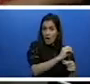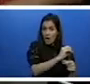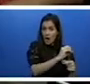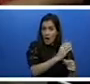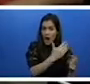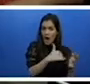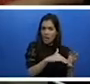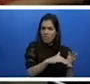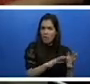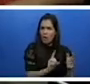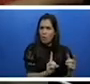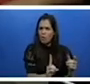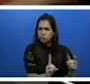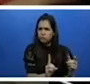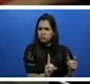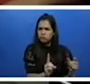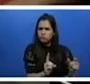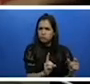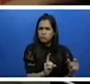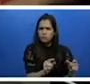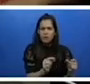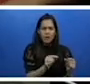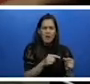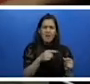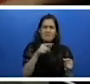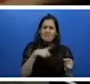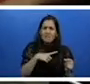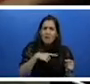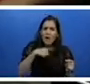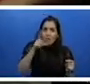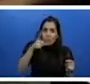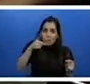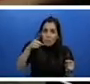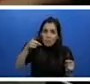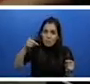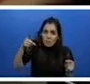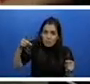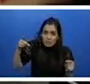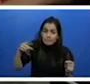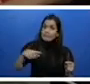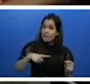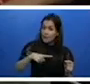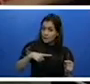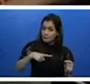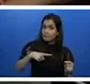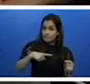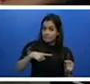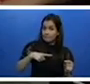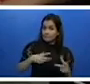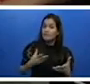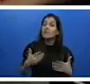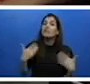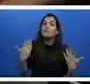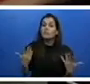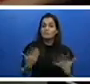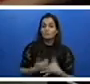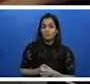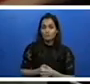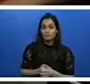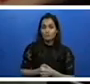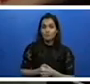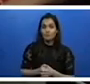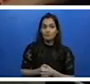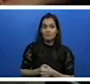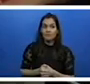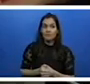1 centímetro, não tem um monte de risquinhos pequenininhos? Não tem? Quer dizer